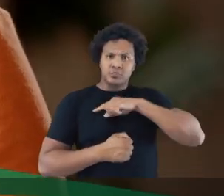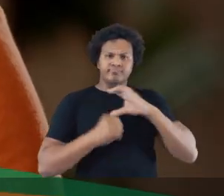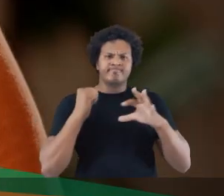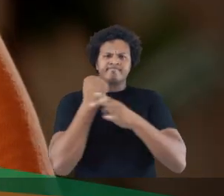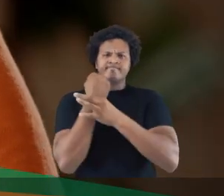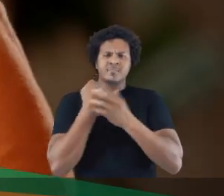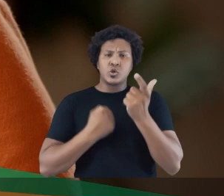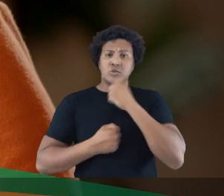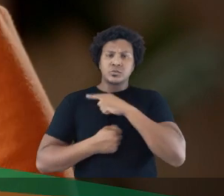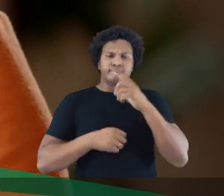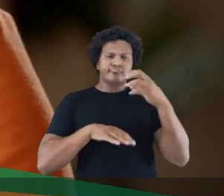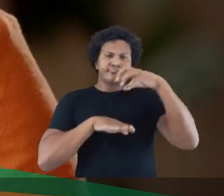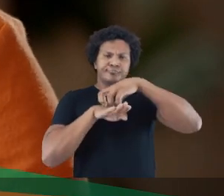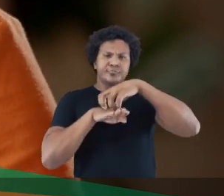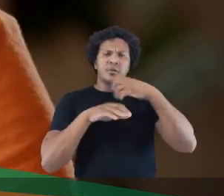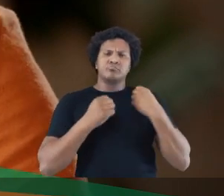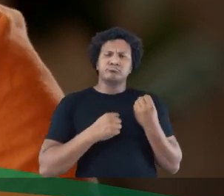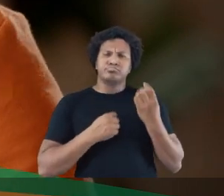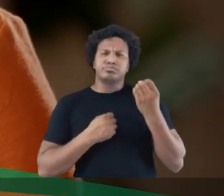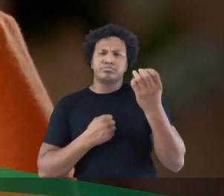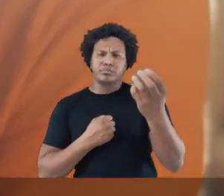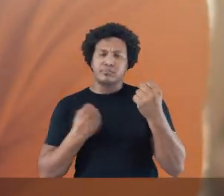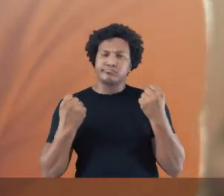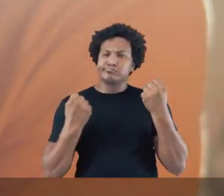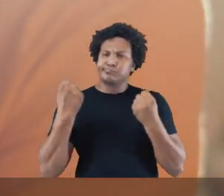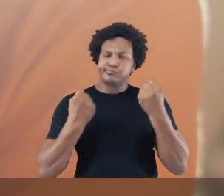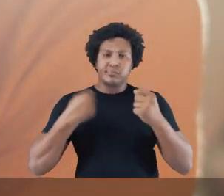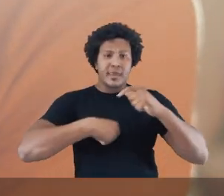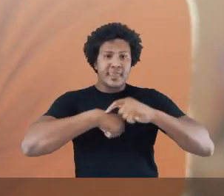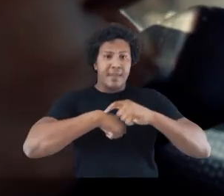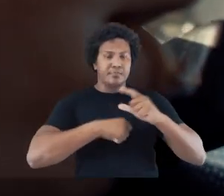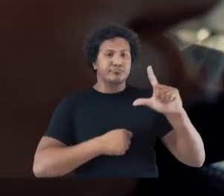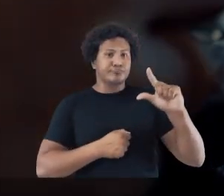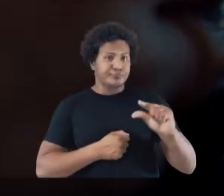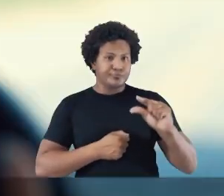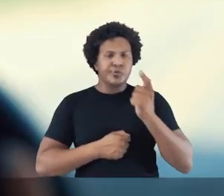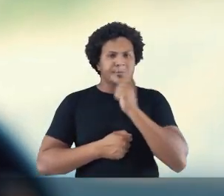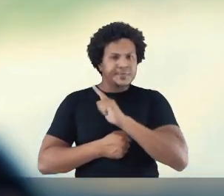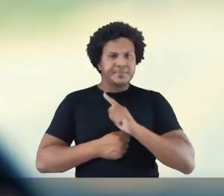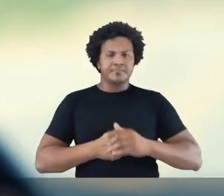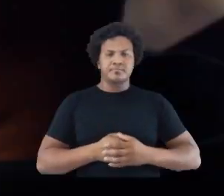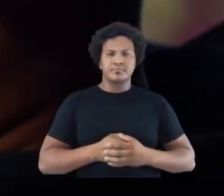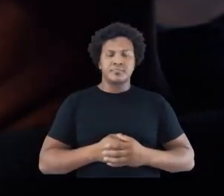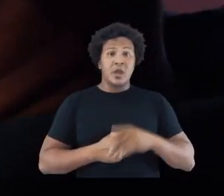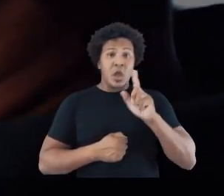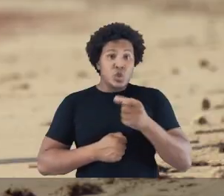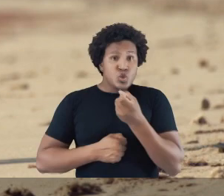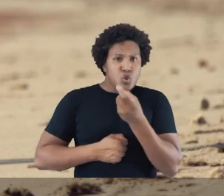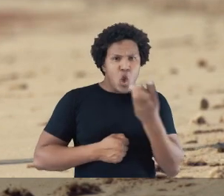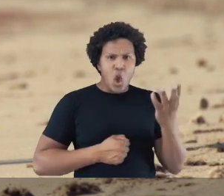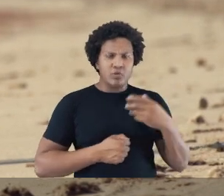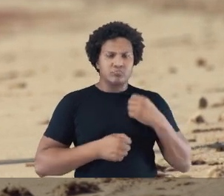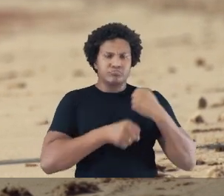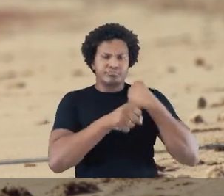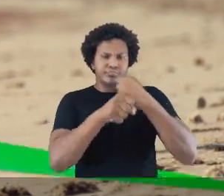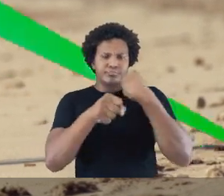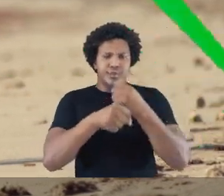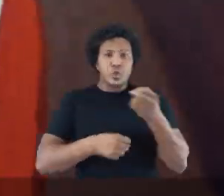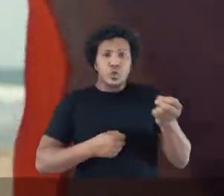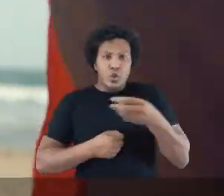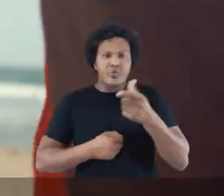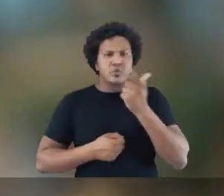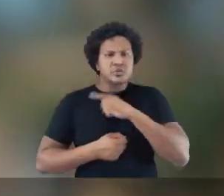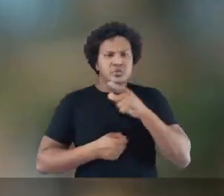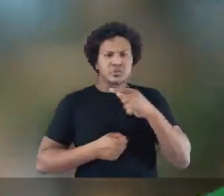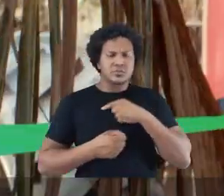muito satisfeito, principalmente com a segurança de estar trafegando com a família, diminuindo o tempo de viagem. As novas estradas abrem um mundo de